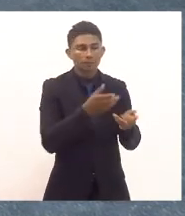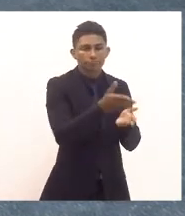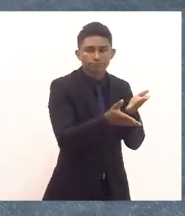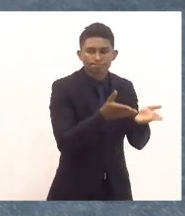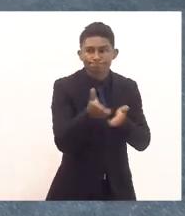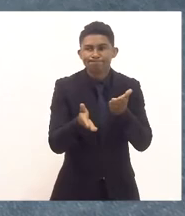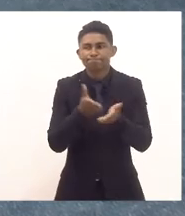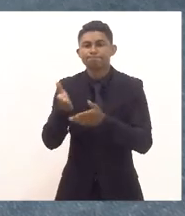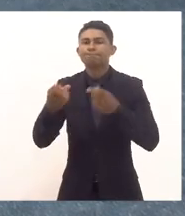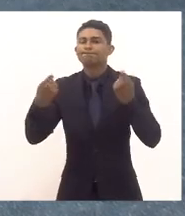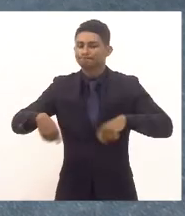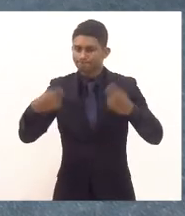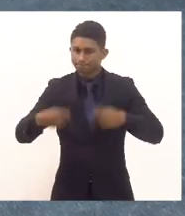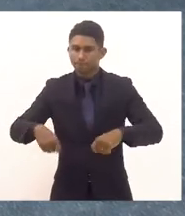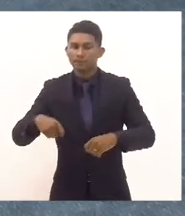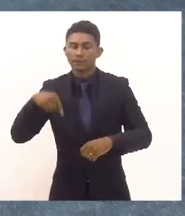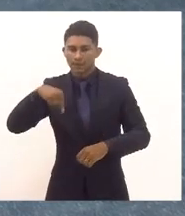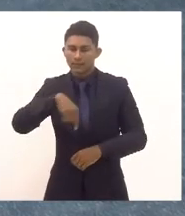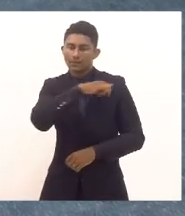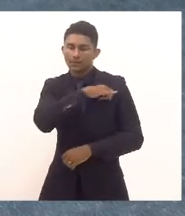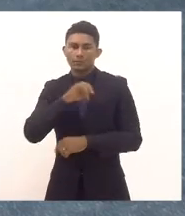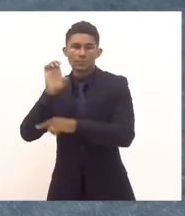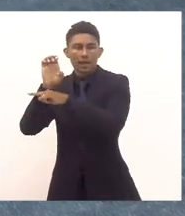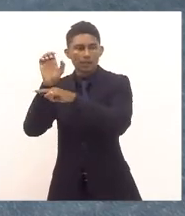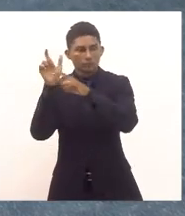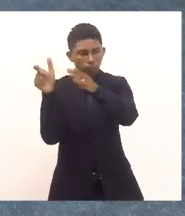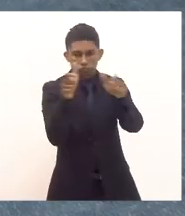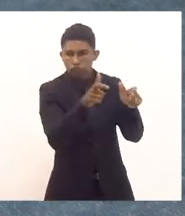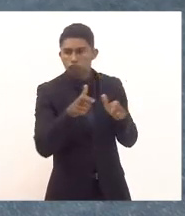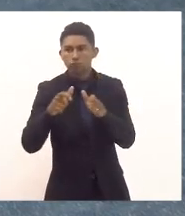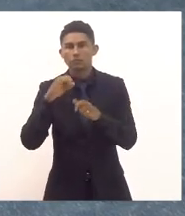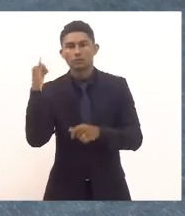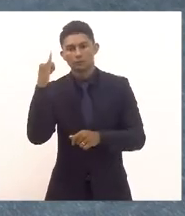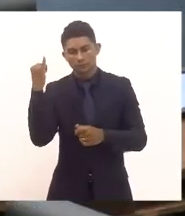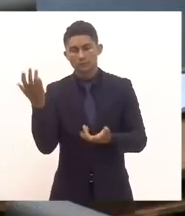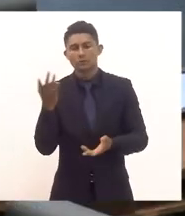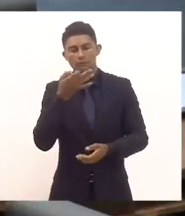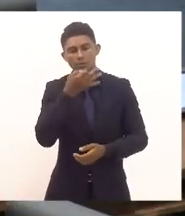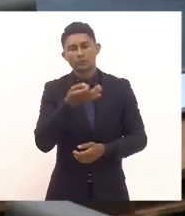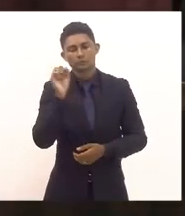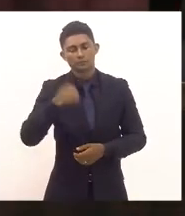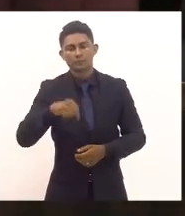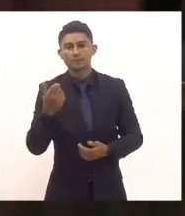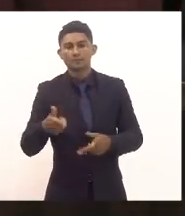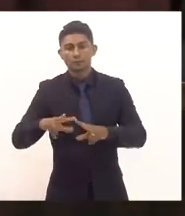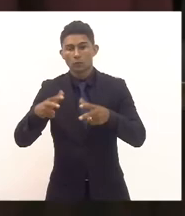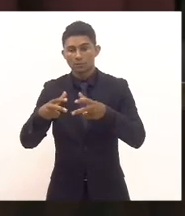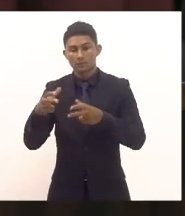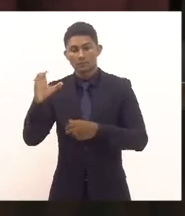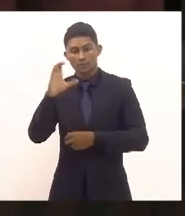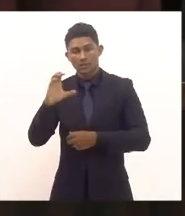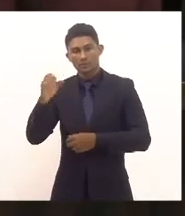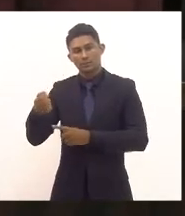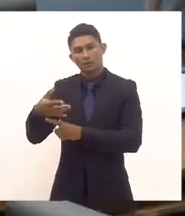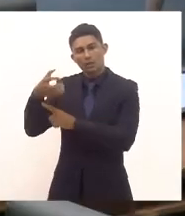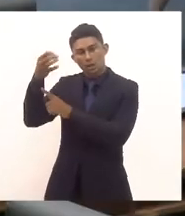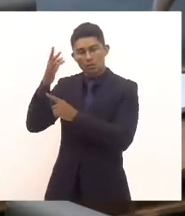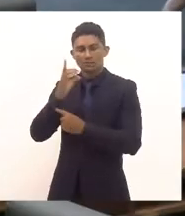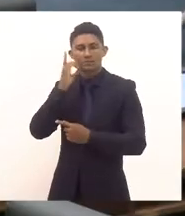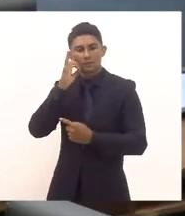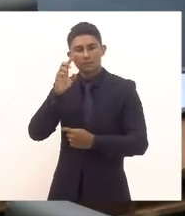distribuídos pelas regiões do Estado então nosso parecer favorável na comissão de ciência e tecnologia deputado waldeck